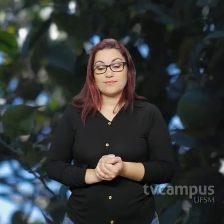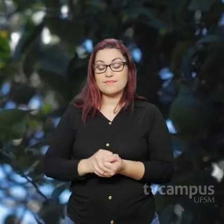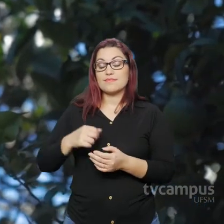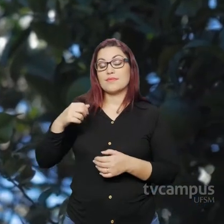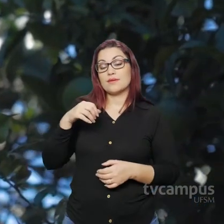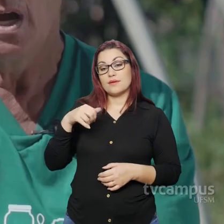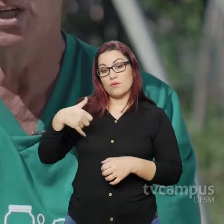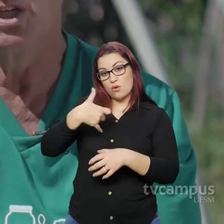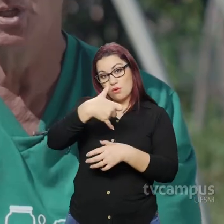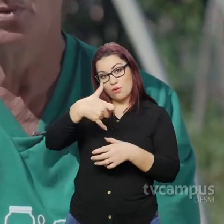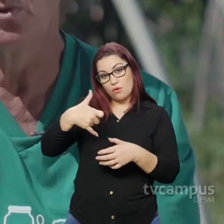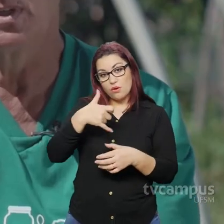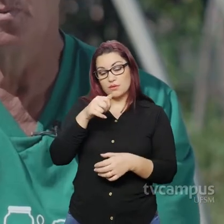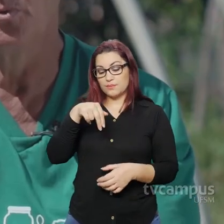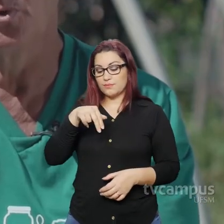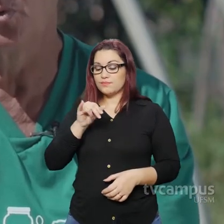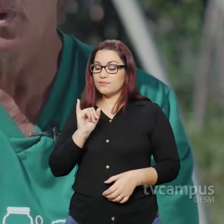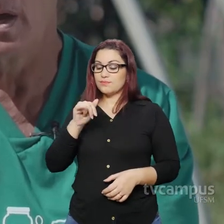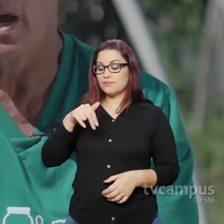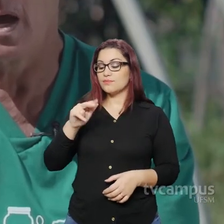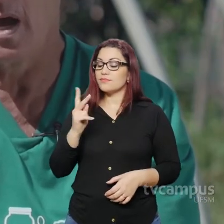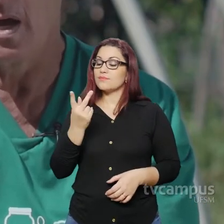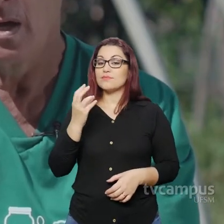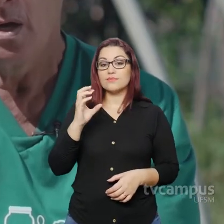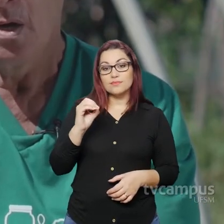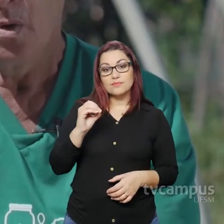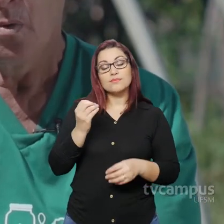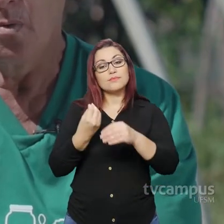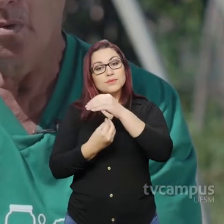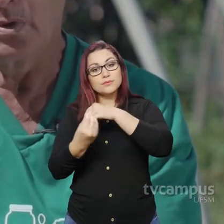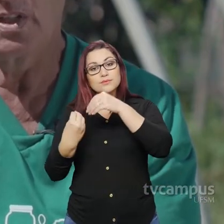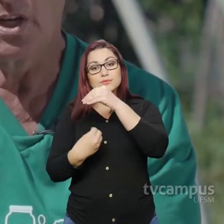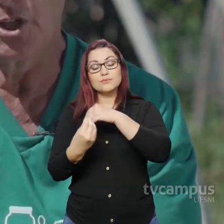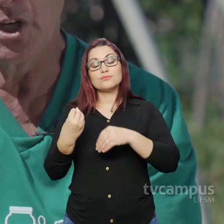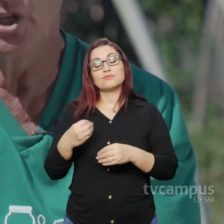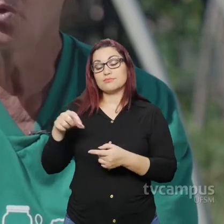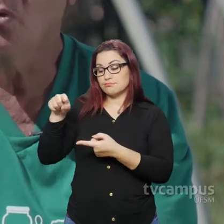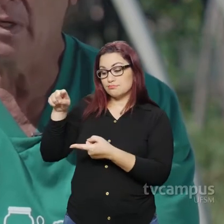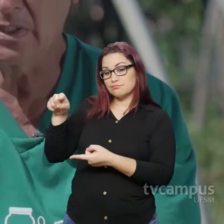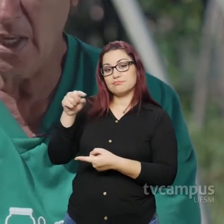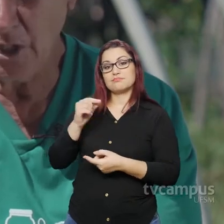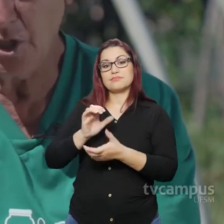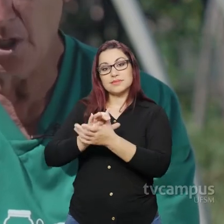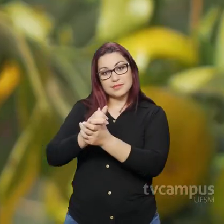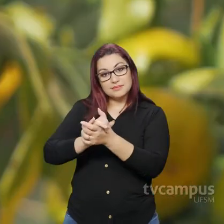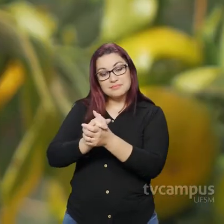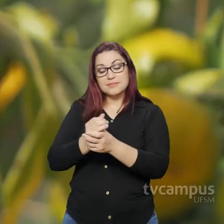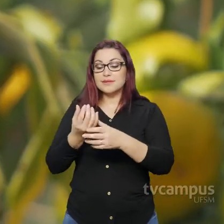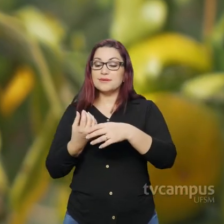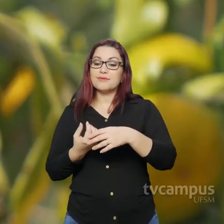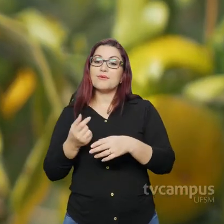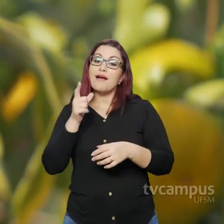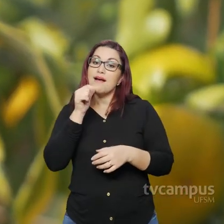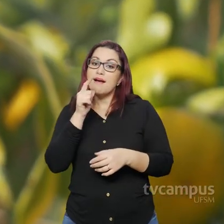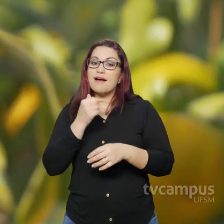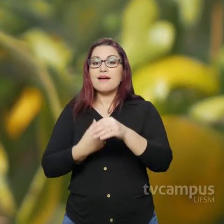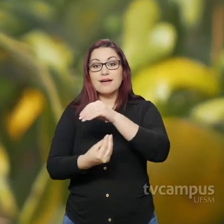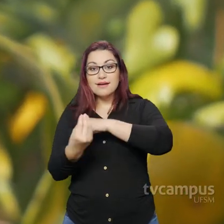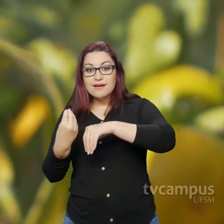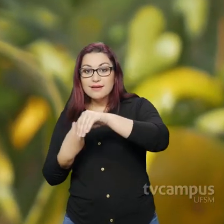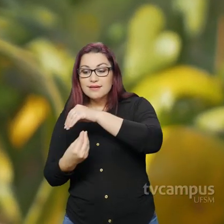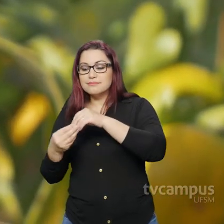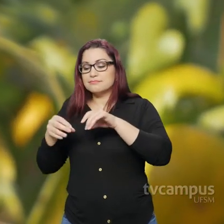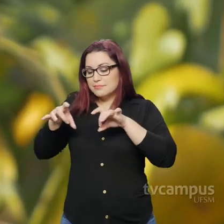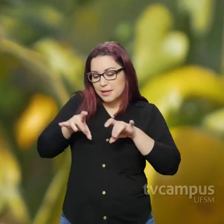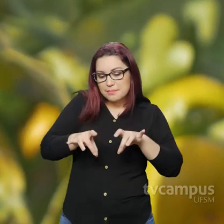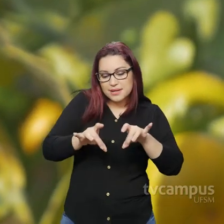óleo de ninho, a gente usa muito é o detergente com azeite, que é um